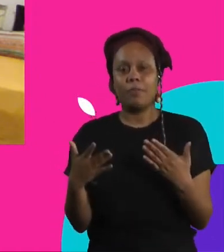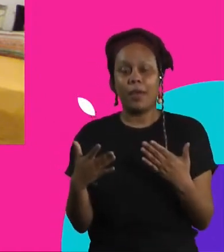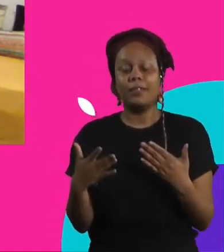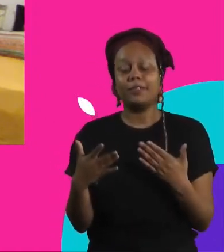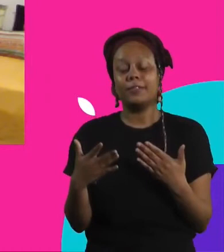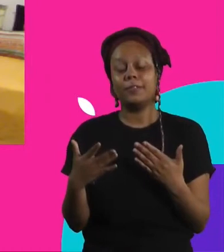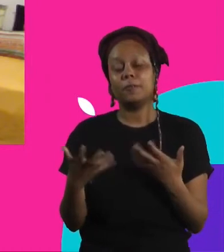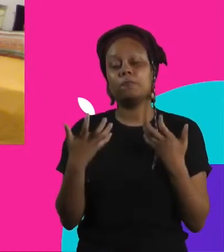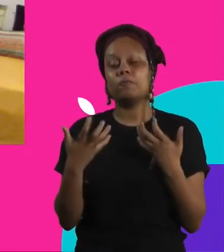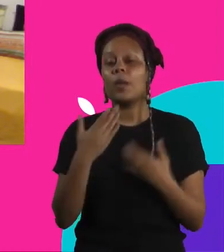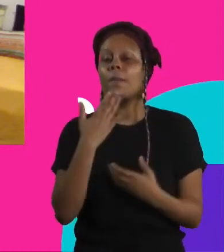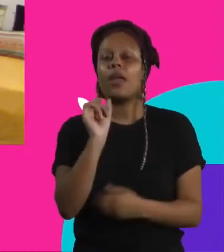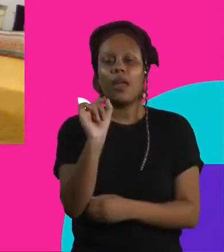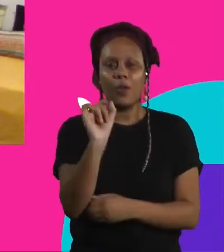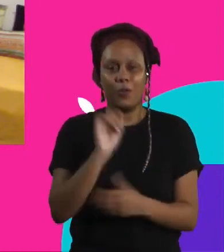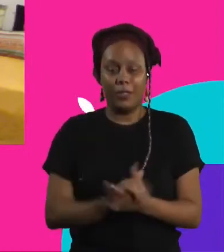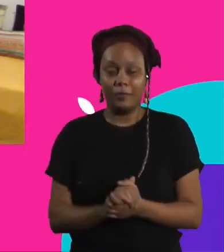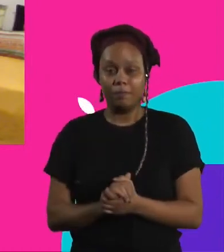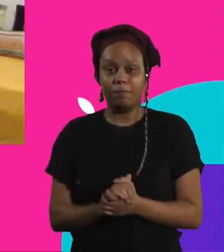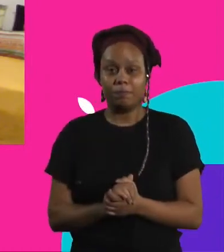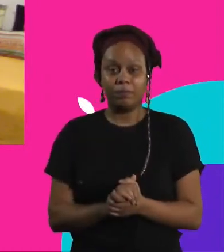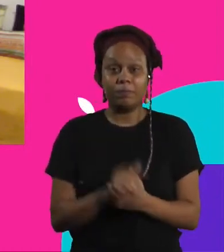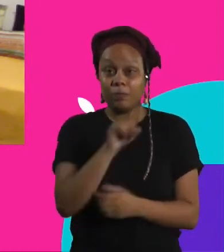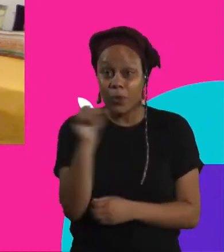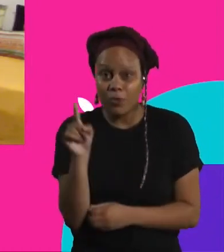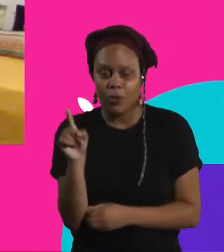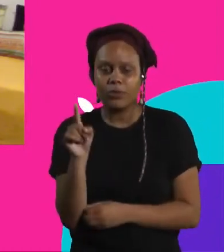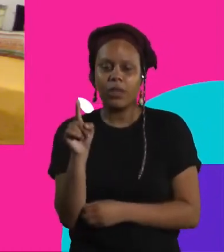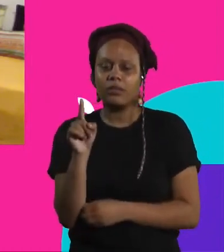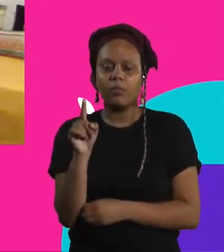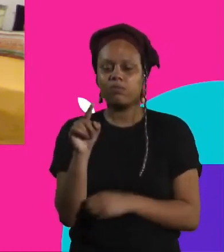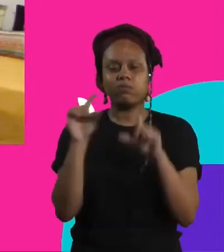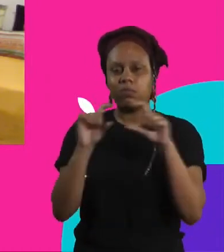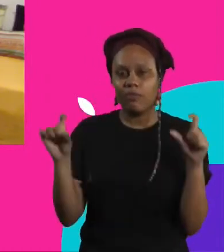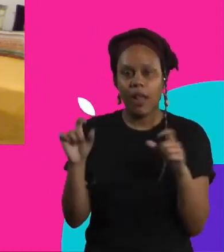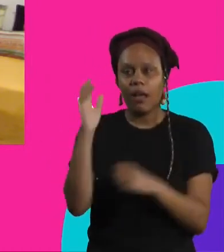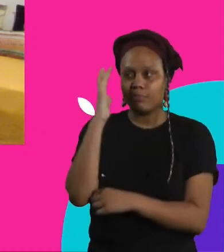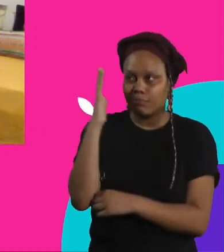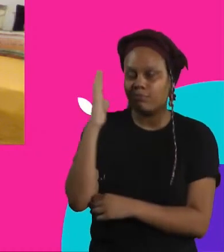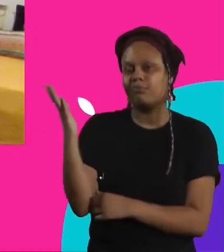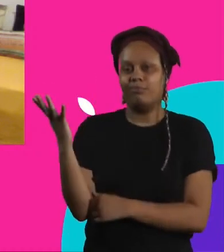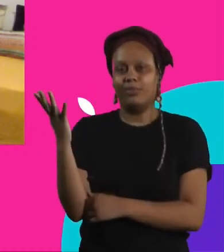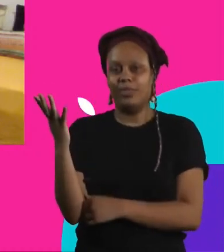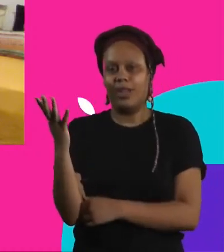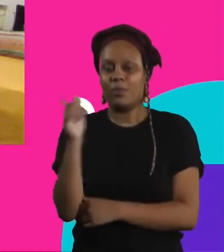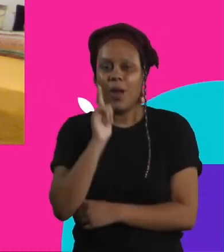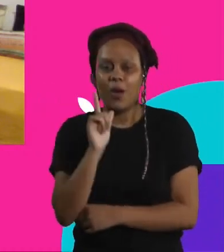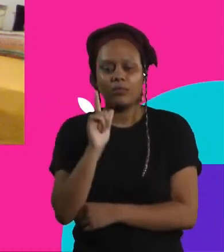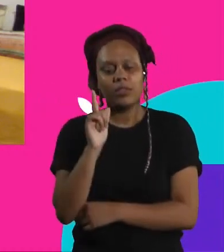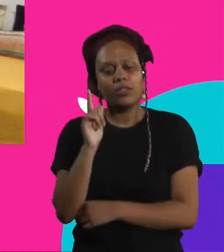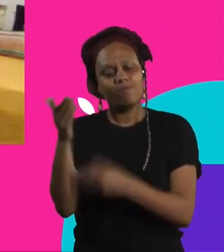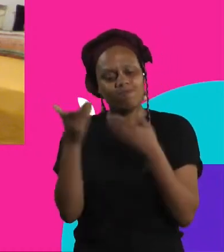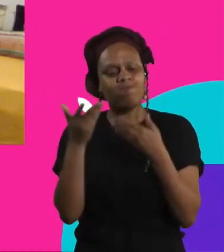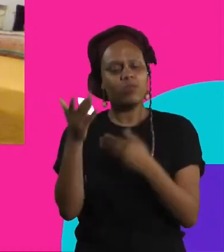para que a gente traga aqui, cada um traga uma mensagem final, mas que também inclua esse convite para reflexão, né, sobre